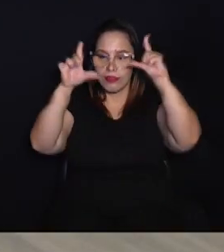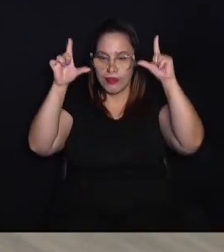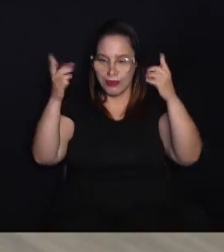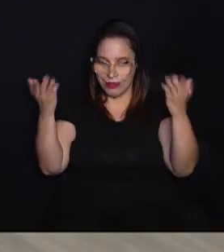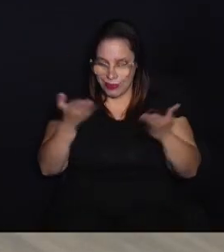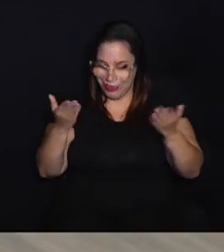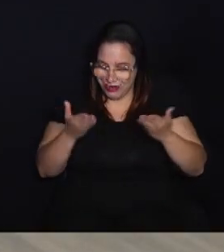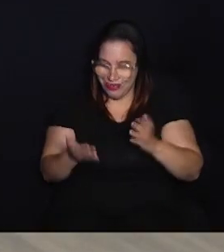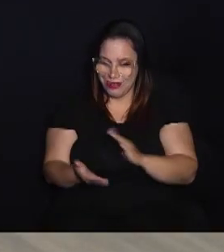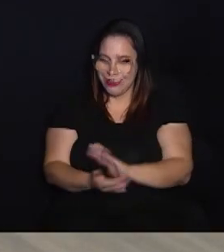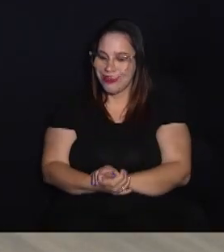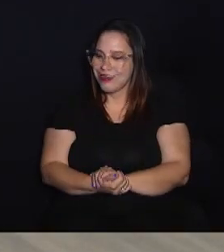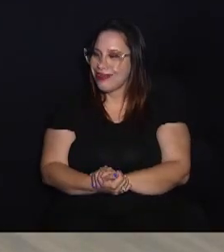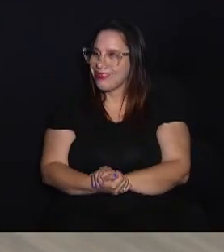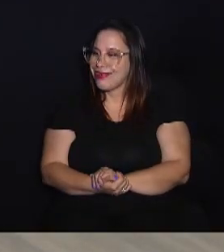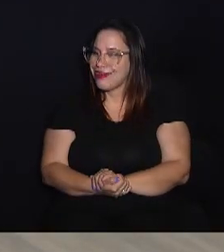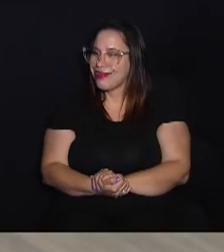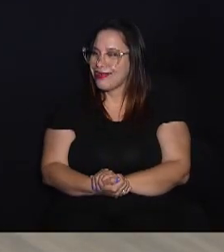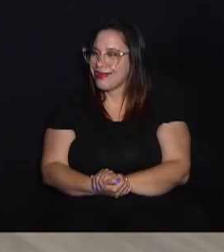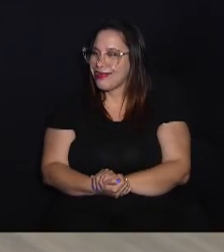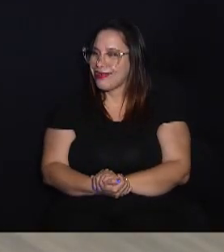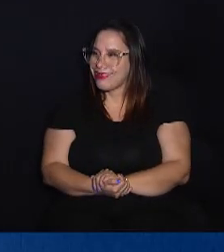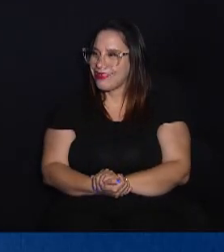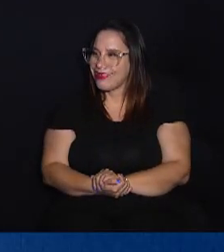da edição de hoje.